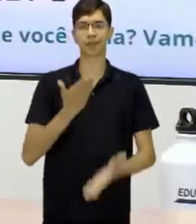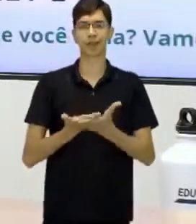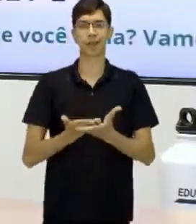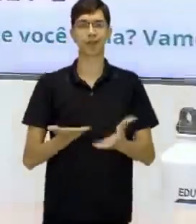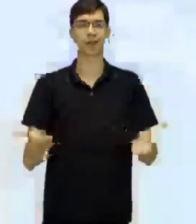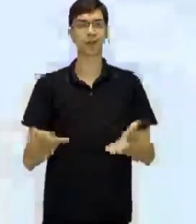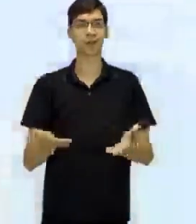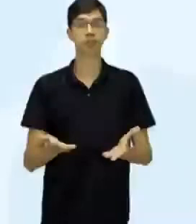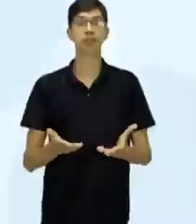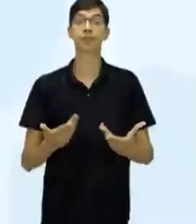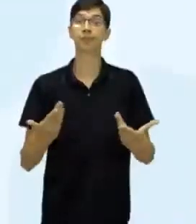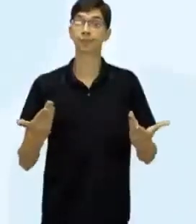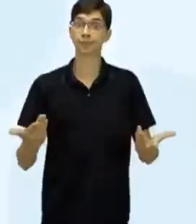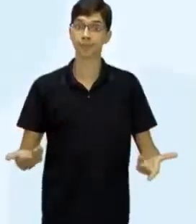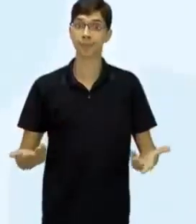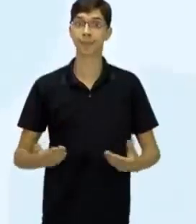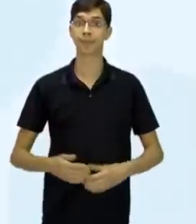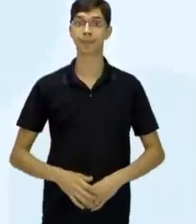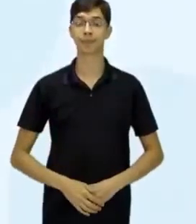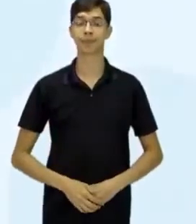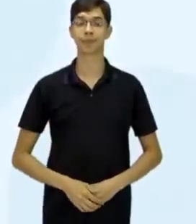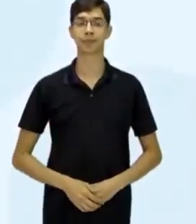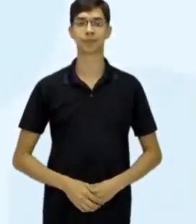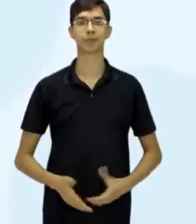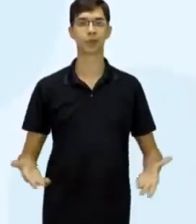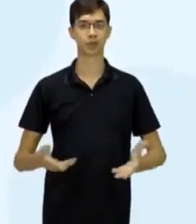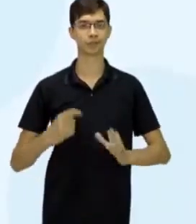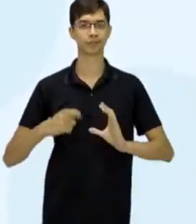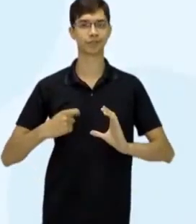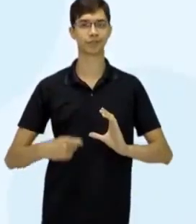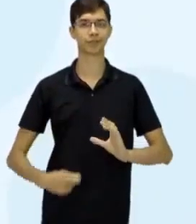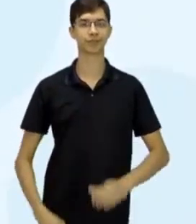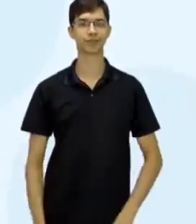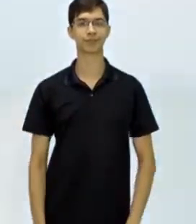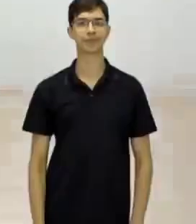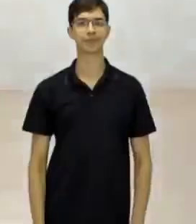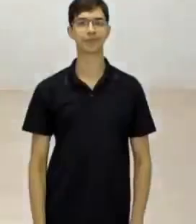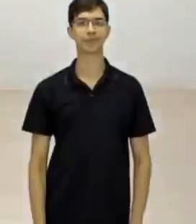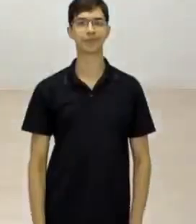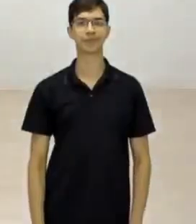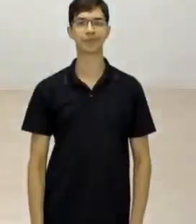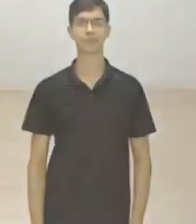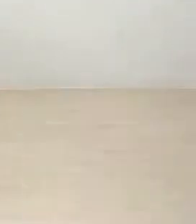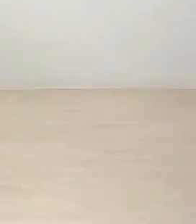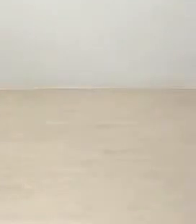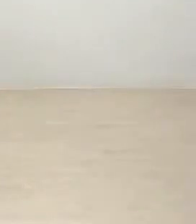aula. Para isso, Fabiana, roda a vinheta. É. Roda a vinheta.